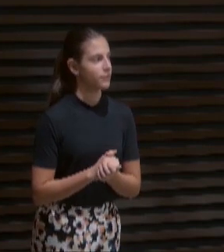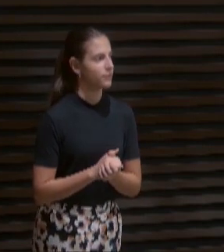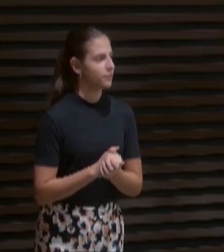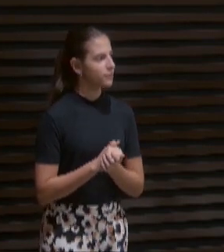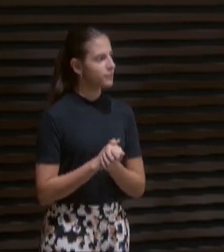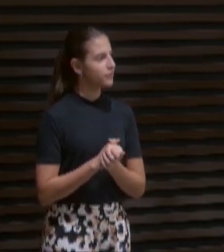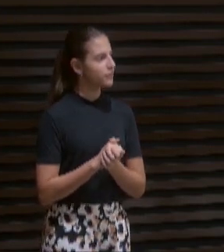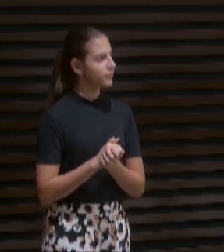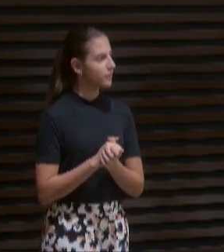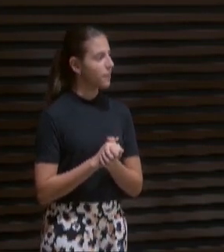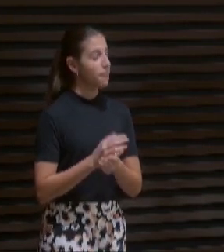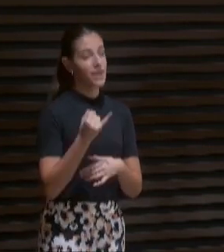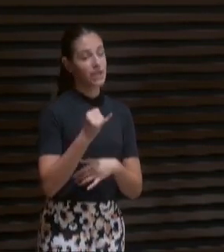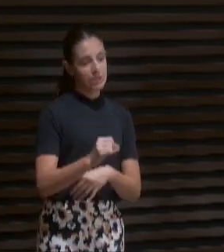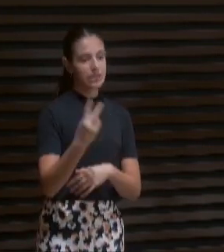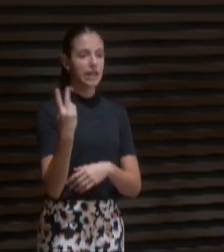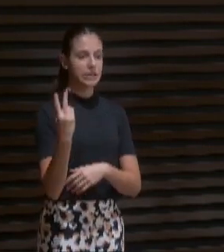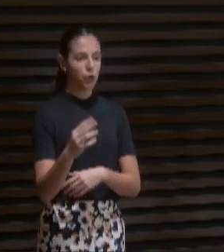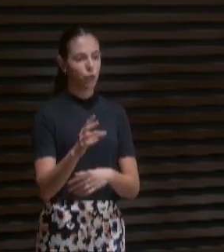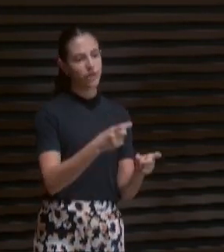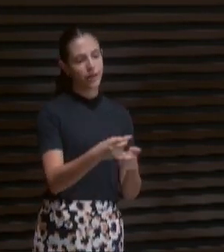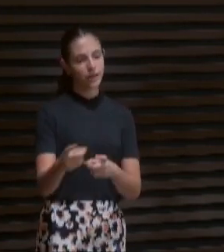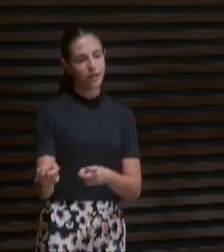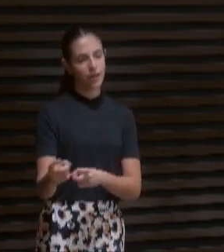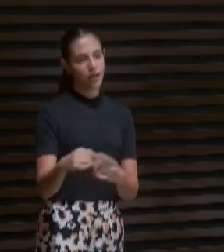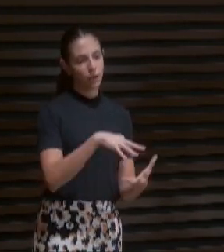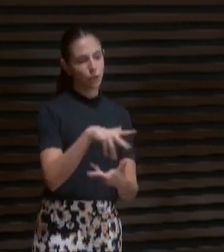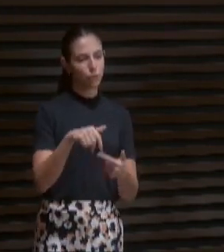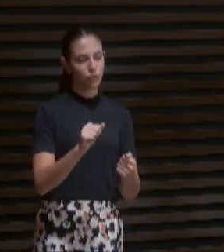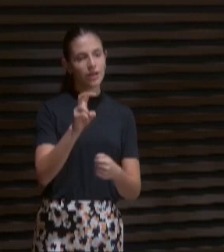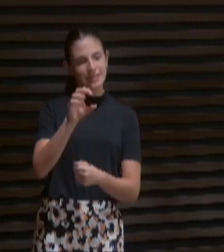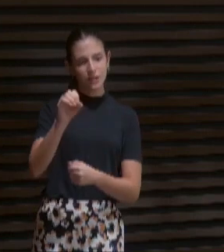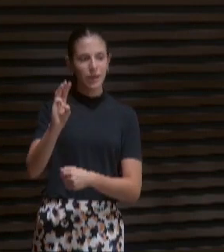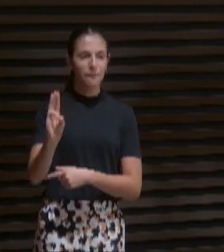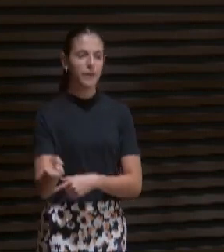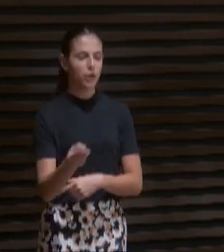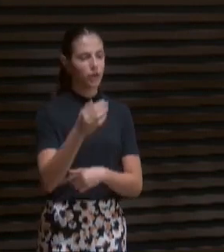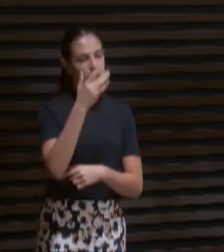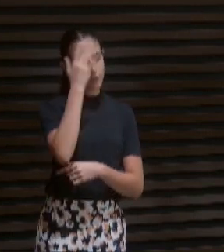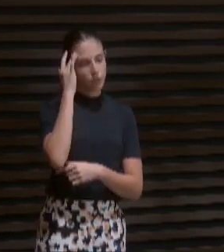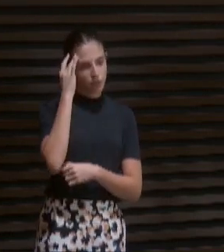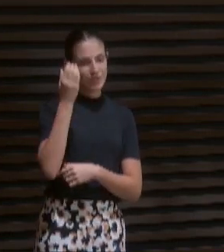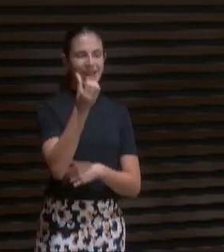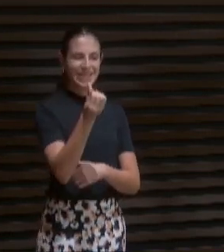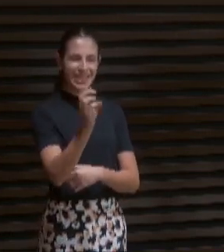Se na Segunda Guerra Mundial foram 50 milhões de pessoas que morreram, sendo 6 milhões de judeus.